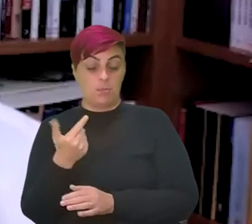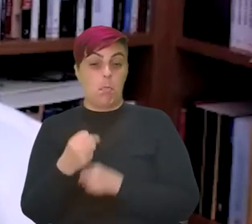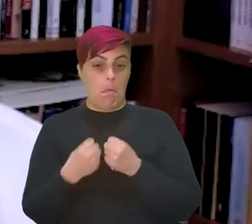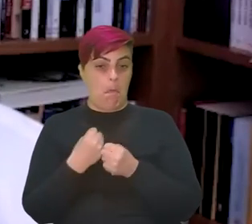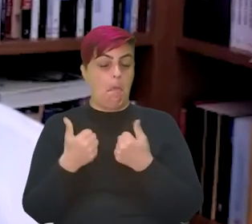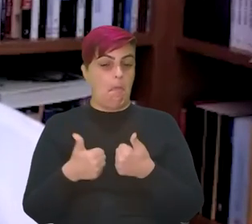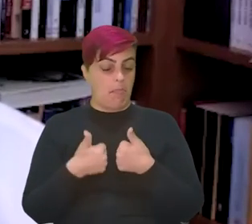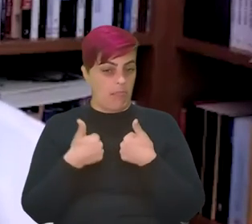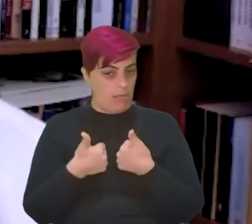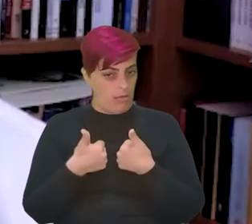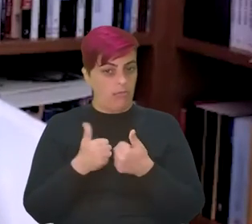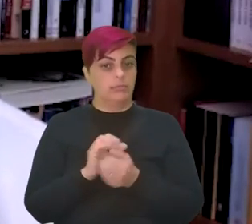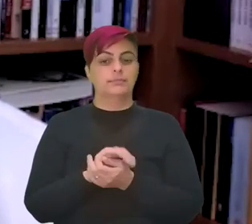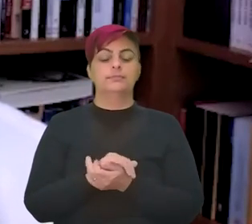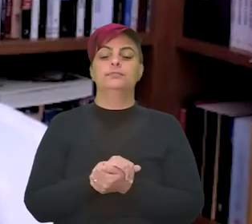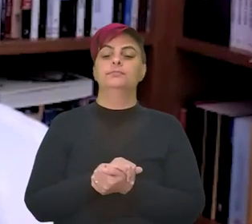1922 é fantástico